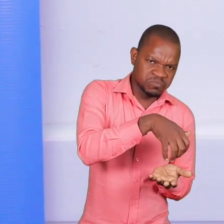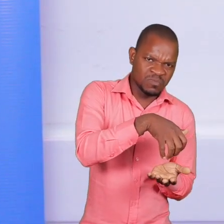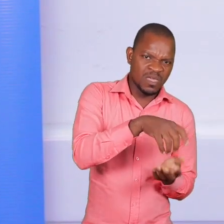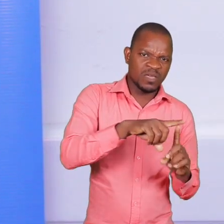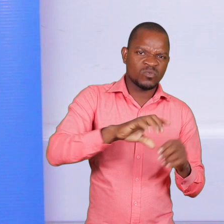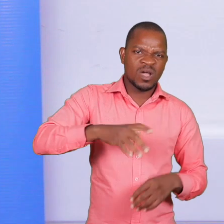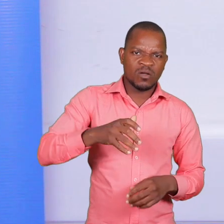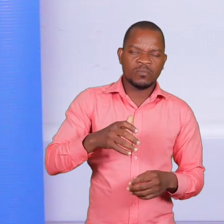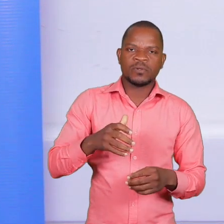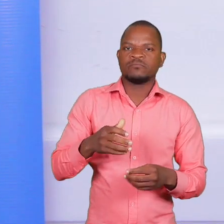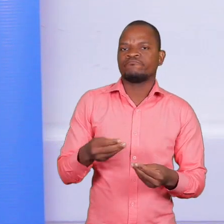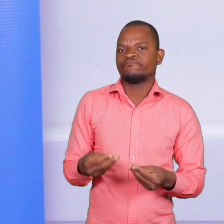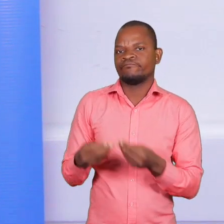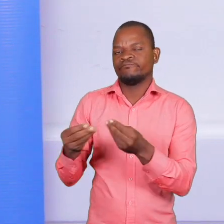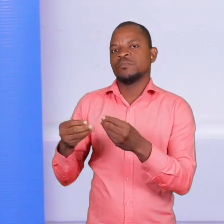quase